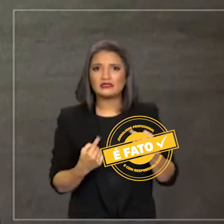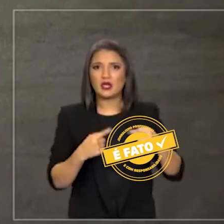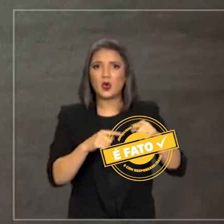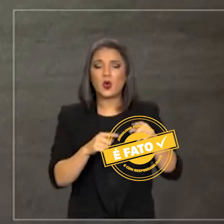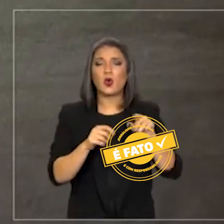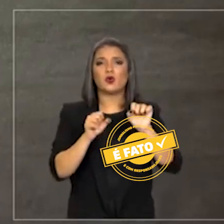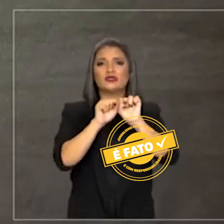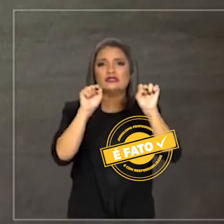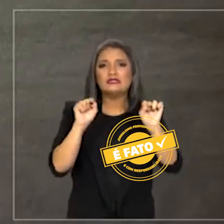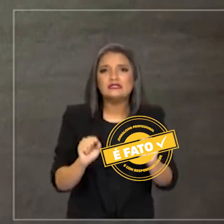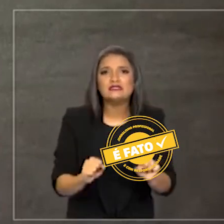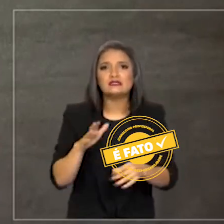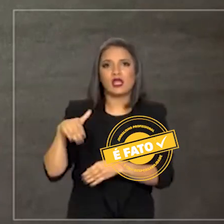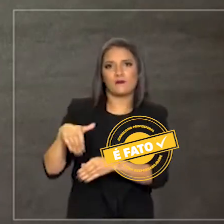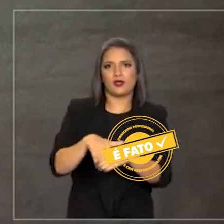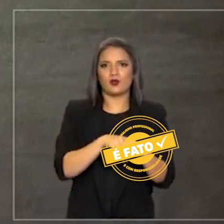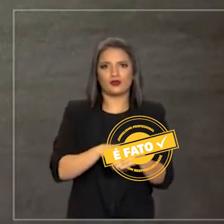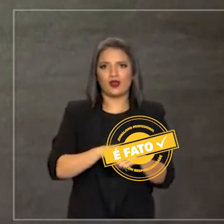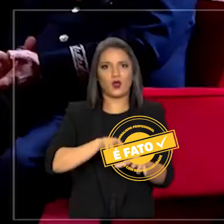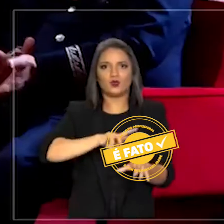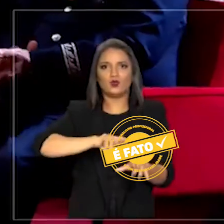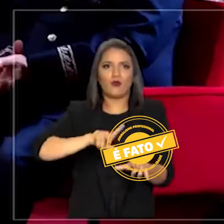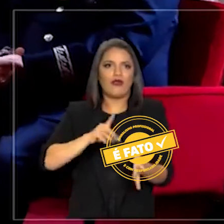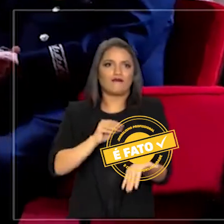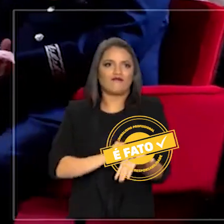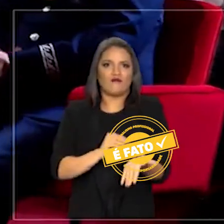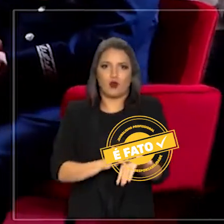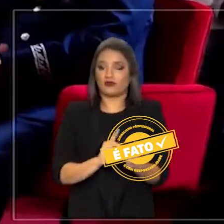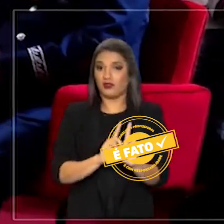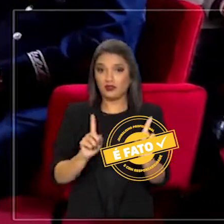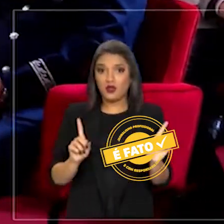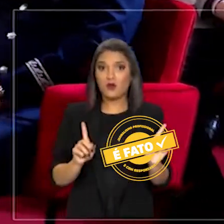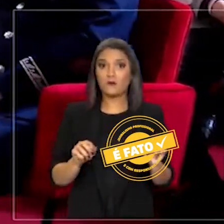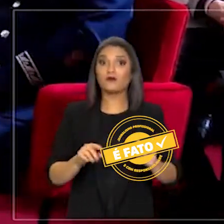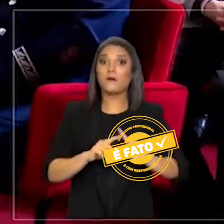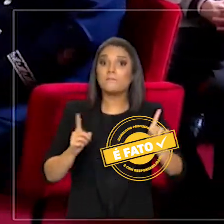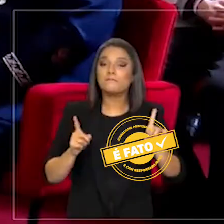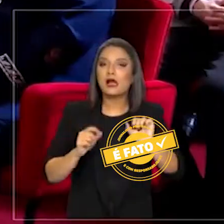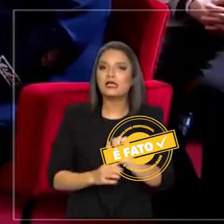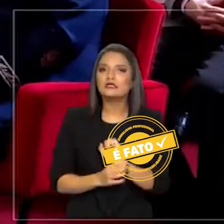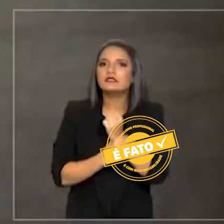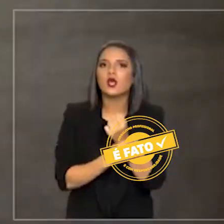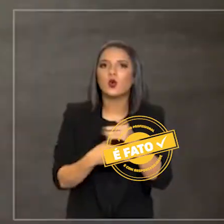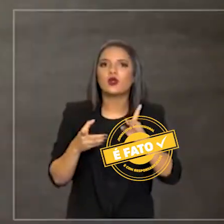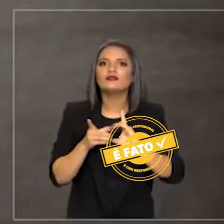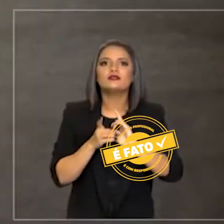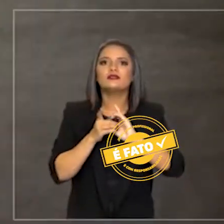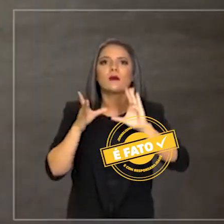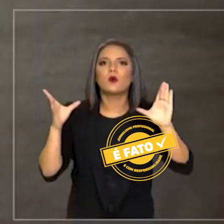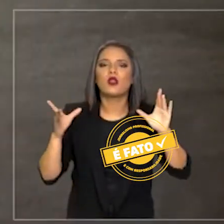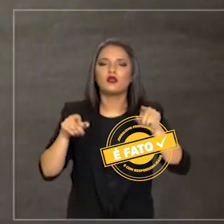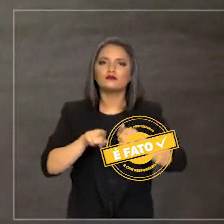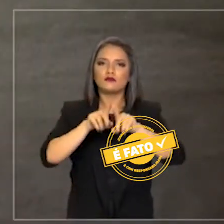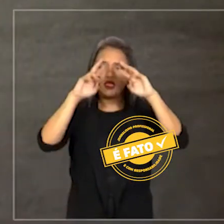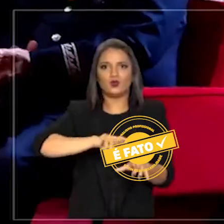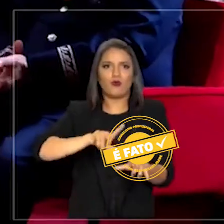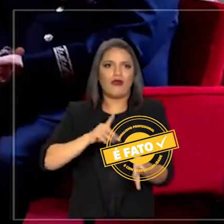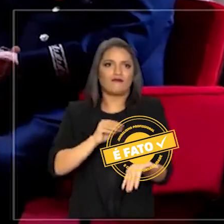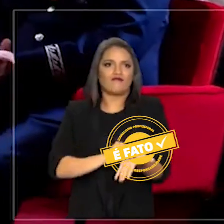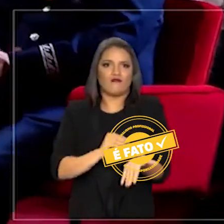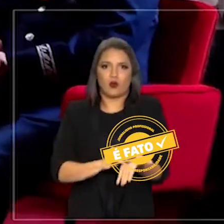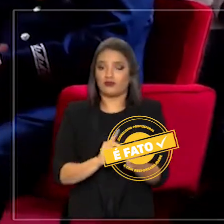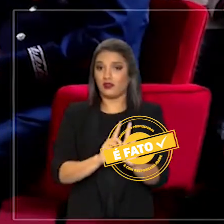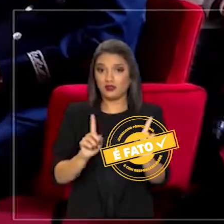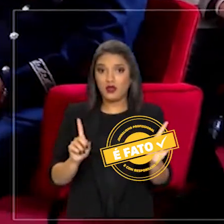Eleitoral, ministro Alexandre de Moraes, discursou após a diplomação do presidente e vice-presidente eleitos nesta segunda-feira